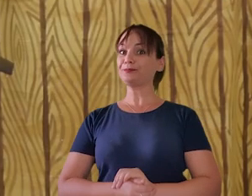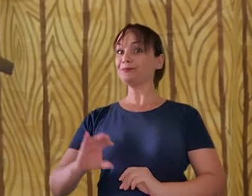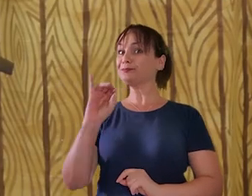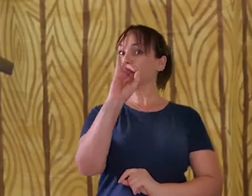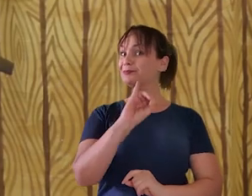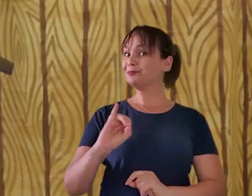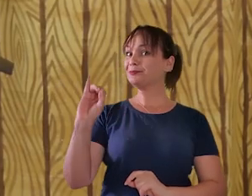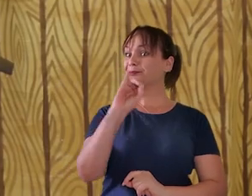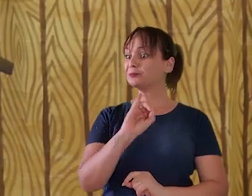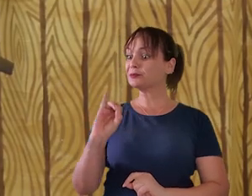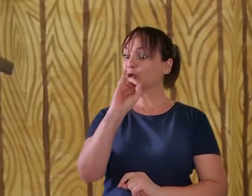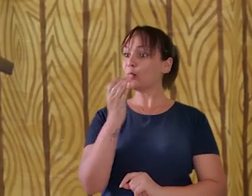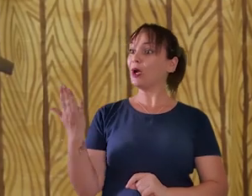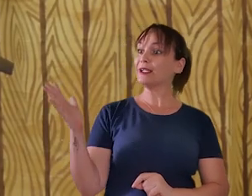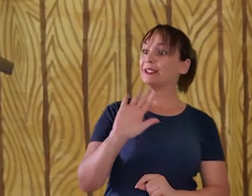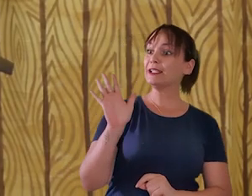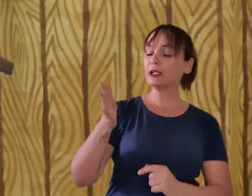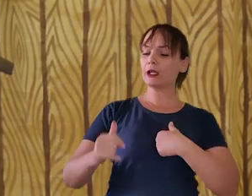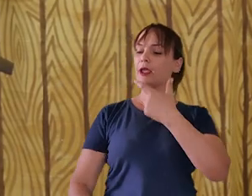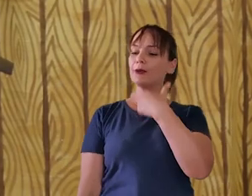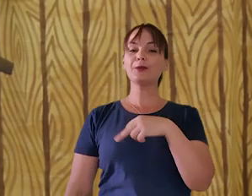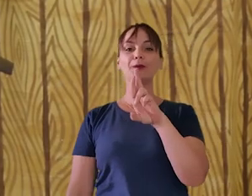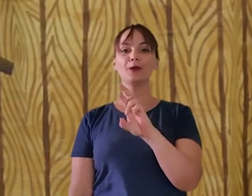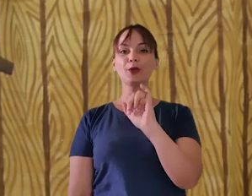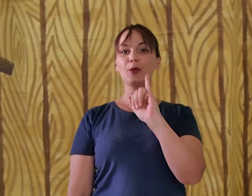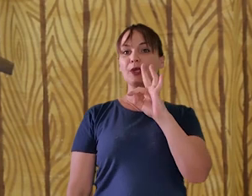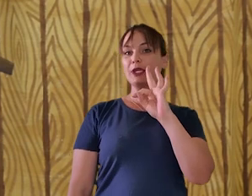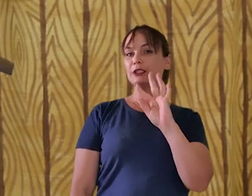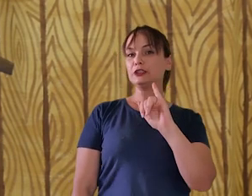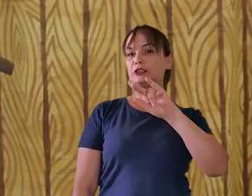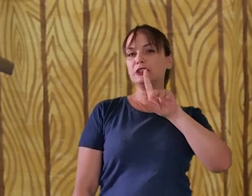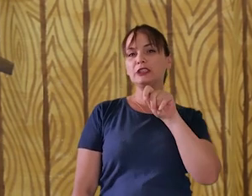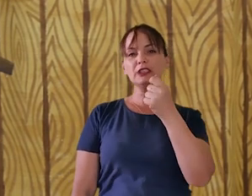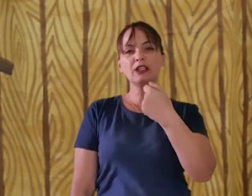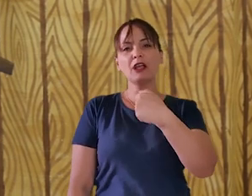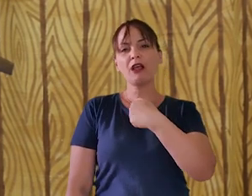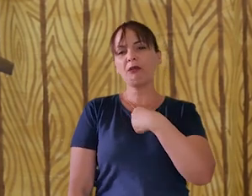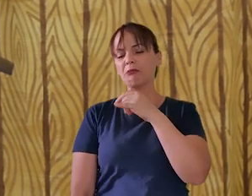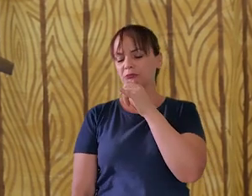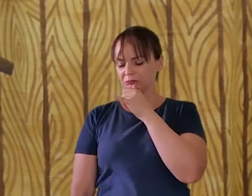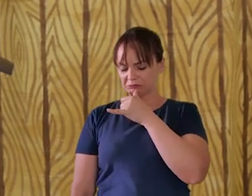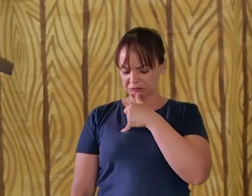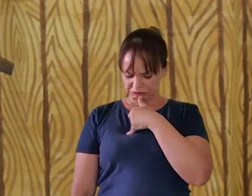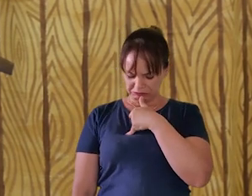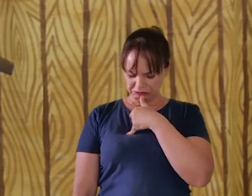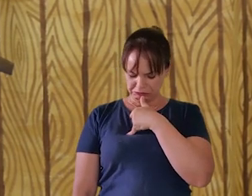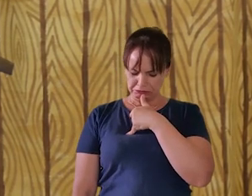Oi, pessoal. Eu sou a Ritinha, mas eu tô tão tristinha.